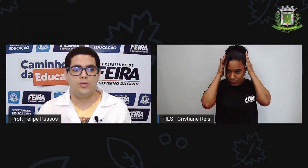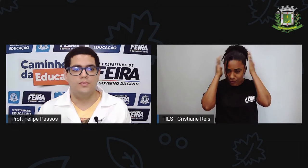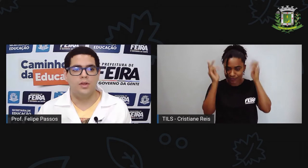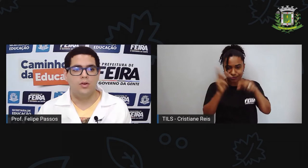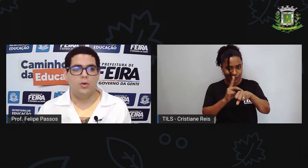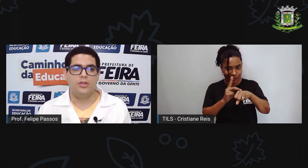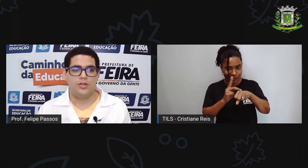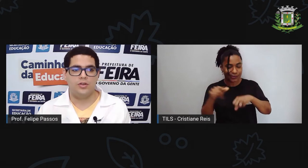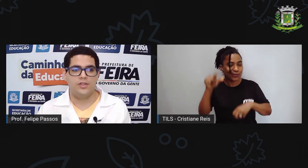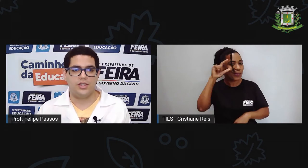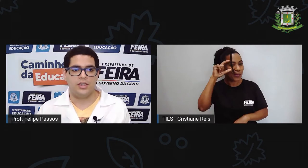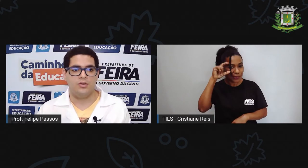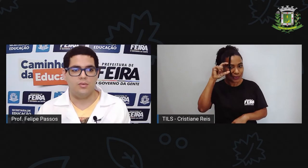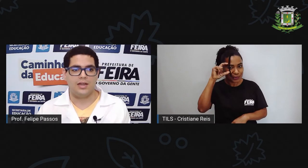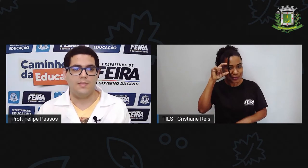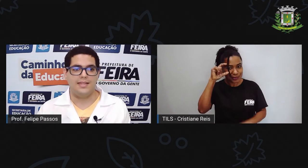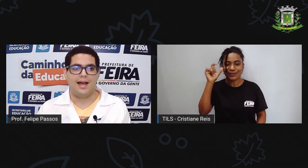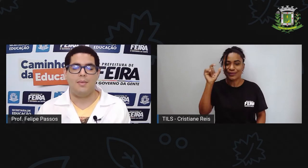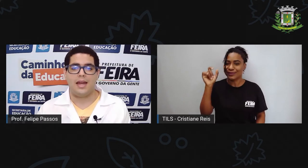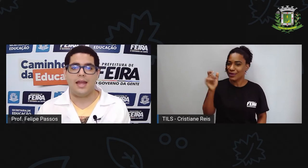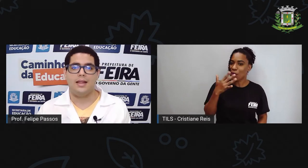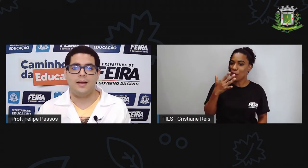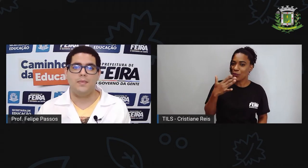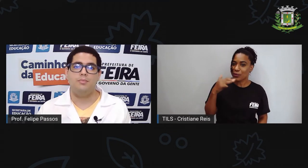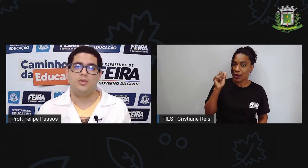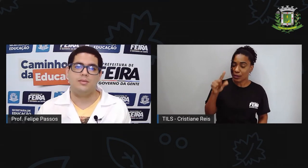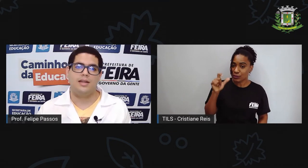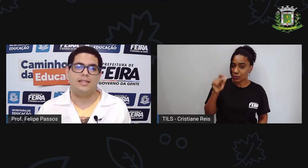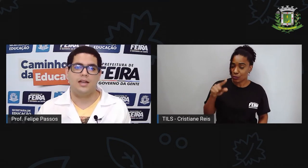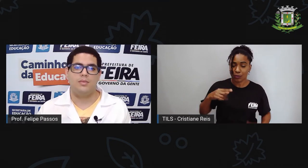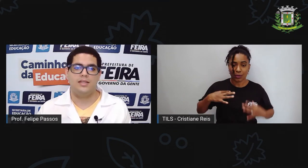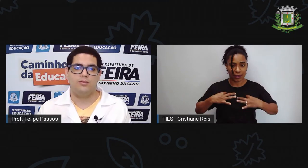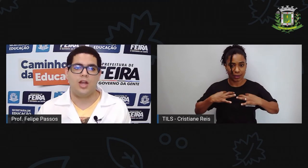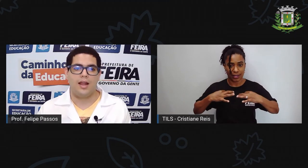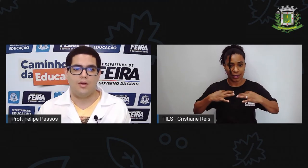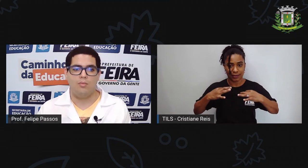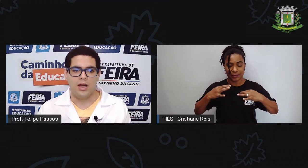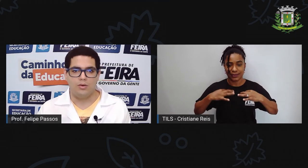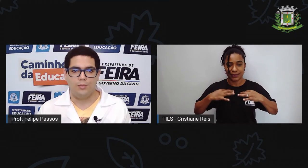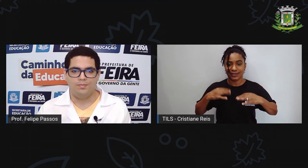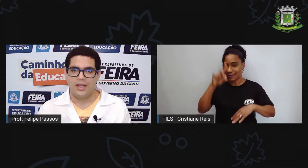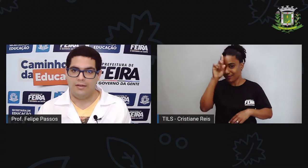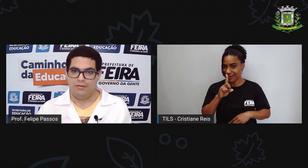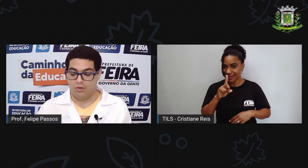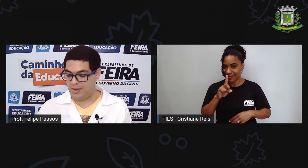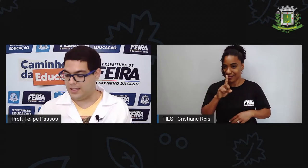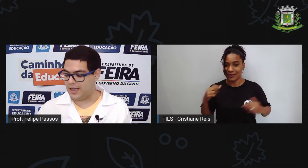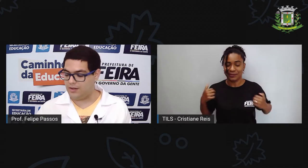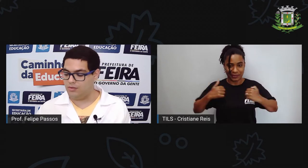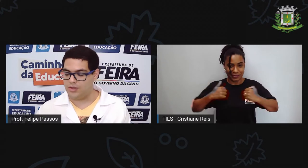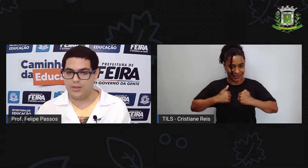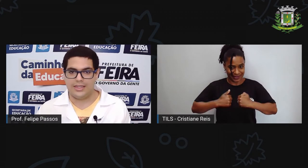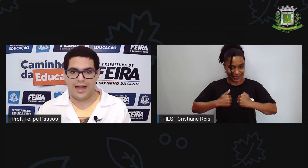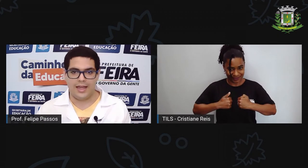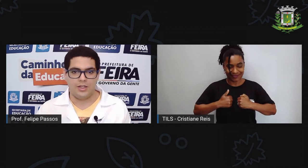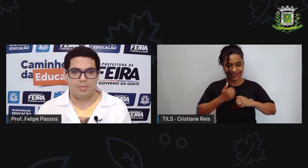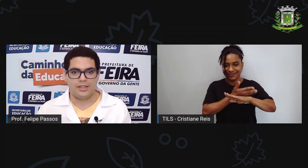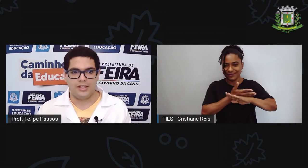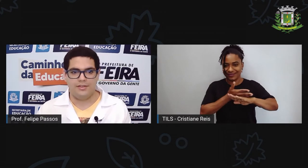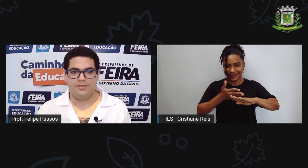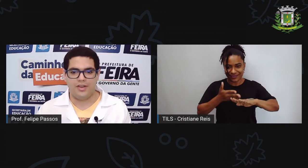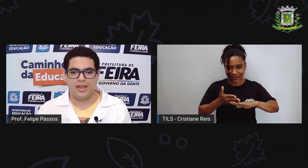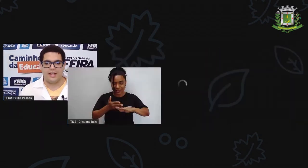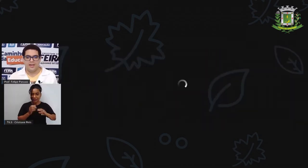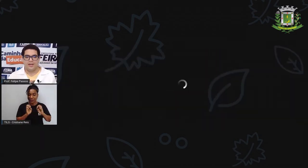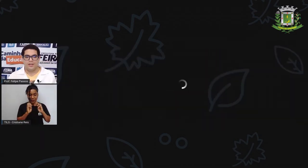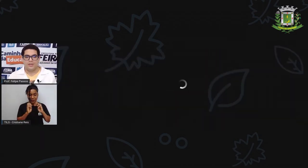azul, hoje eu estou vestindo uma camisa amarela e por cima dessa camisa um jaleco branco. Vou apresentar aqui o nosso slide para